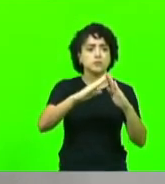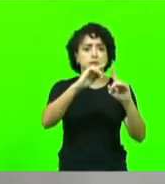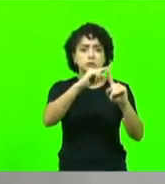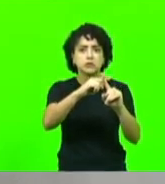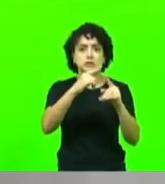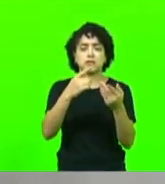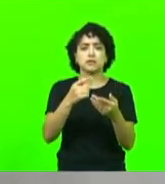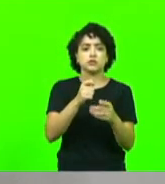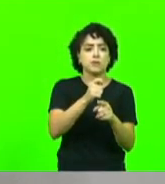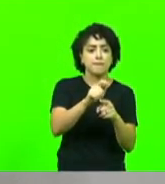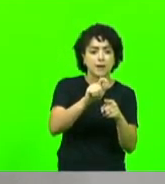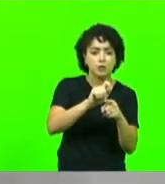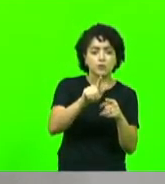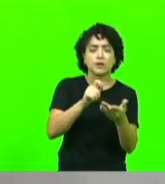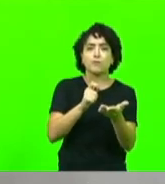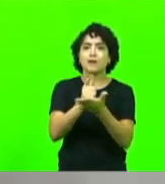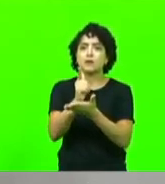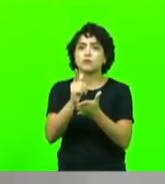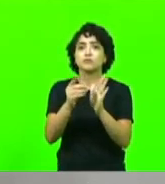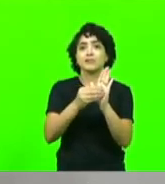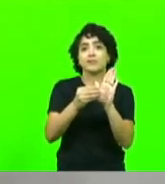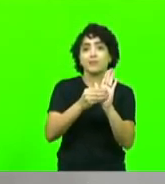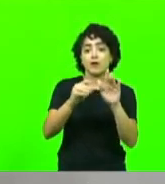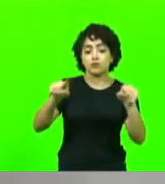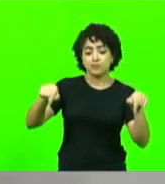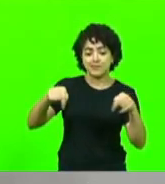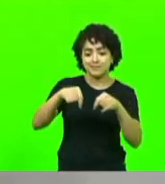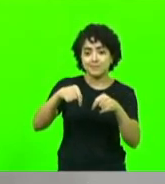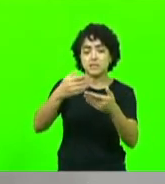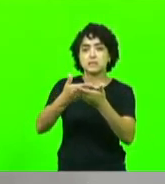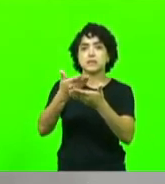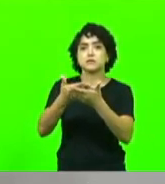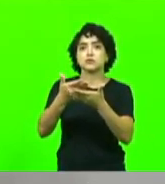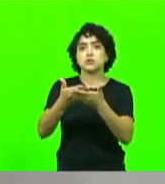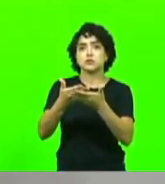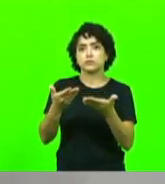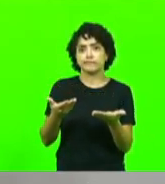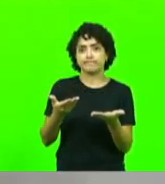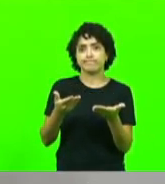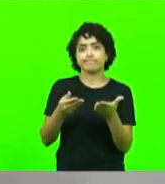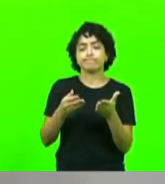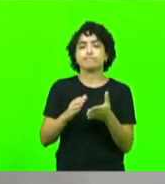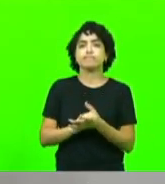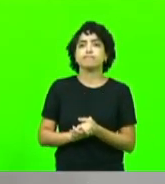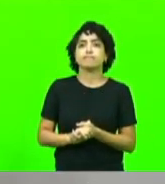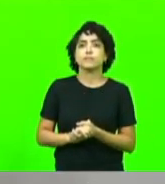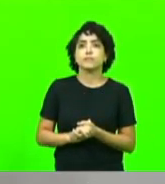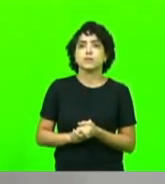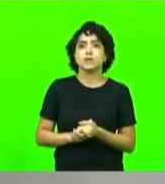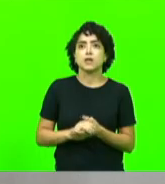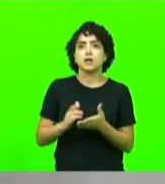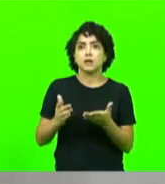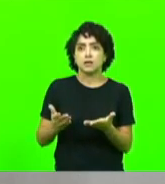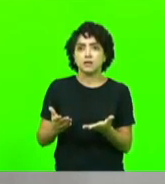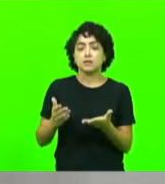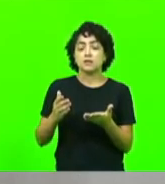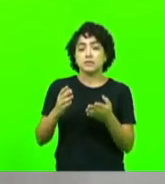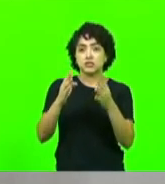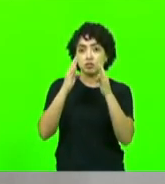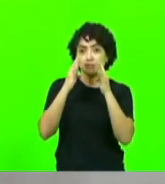por falta de uma sala de aula. Inclusive, eu queria aqui, secretário, chamar a atenção,